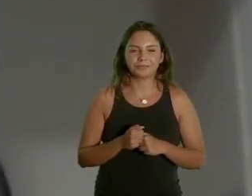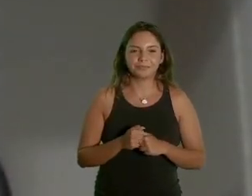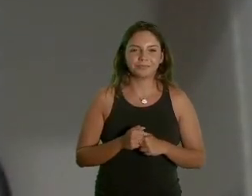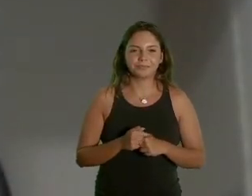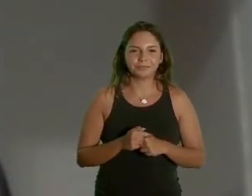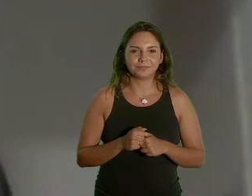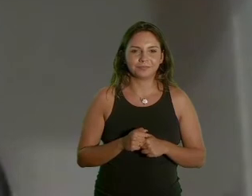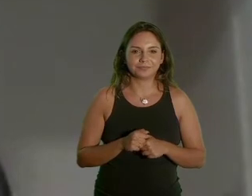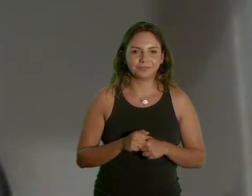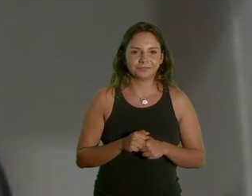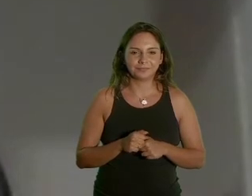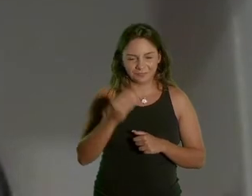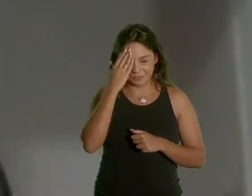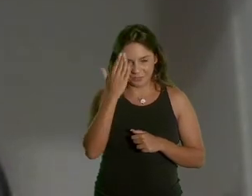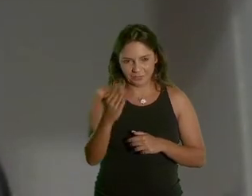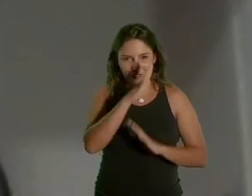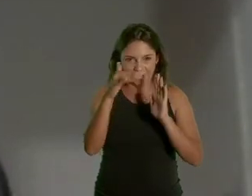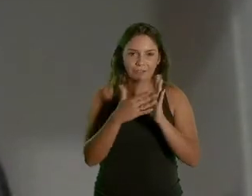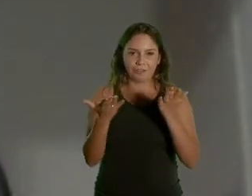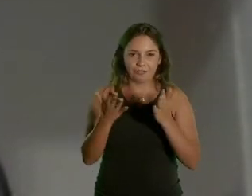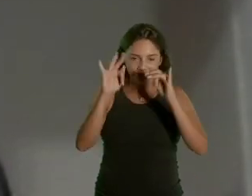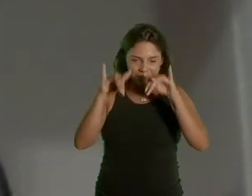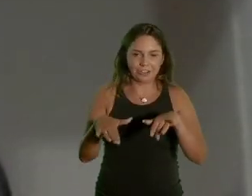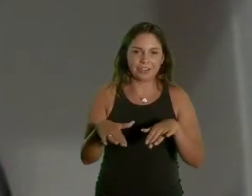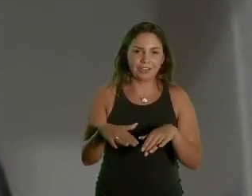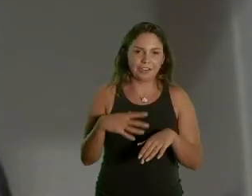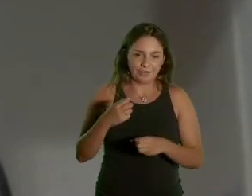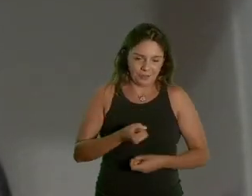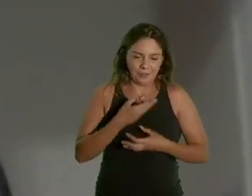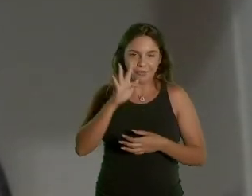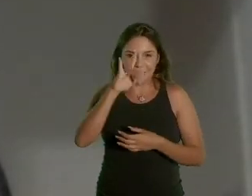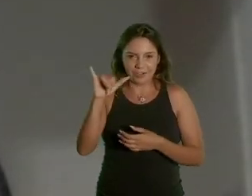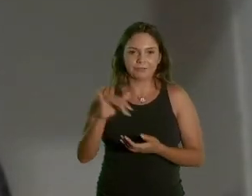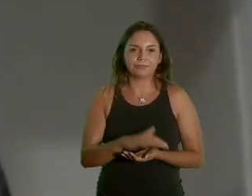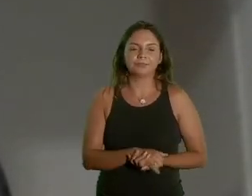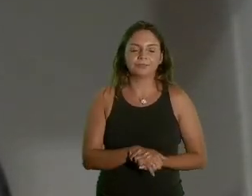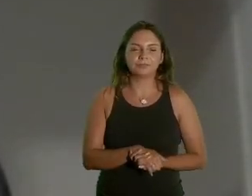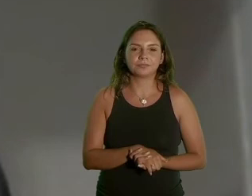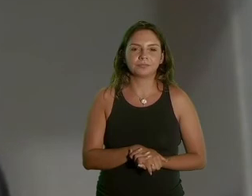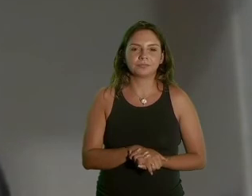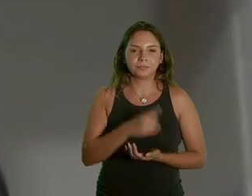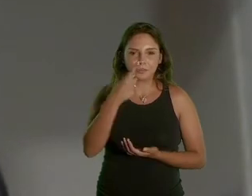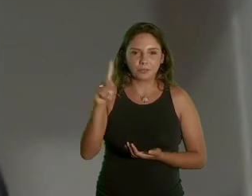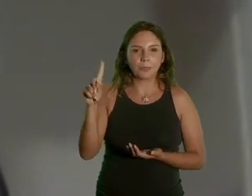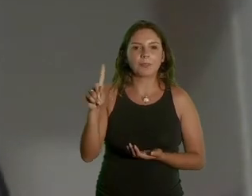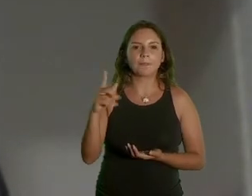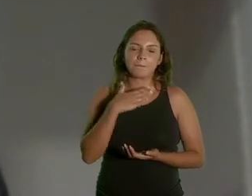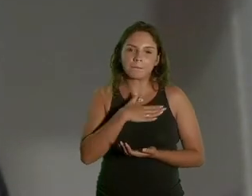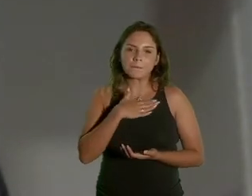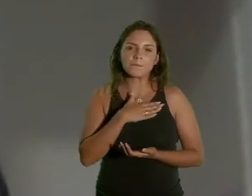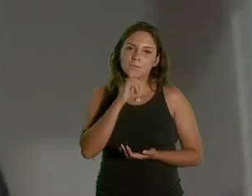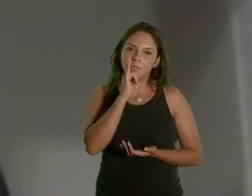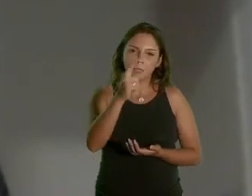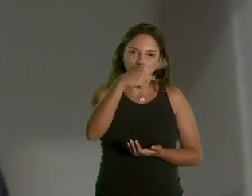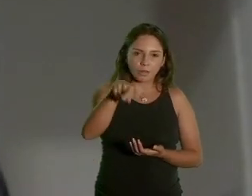certo? São as minhas considerações finais para essa sessão de poesia no Filiaraxá. E, por último, gostaria de